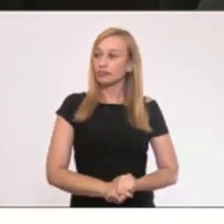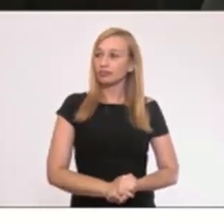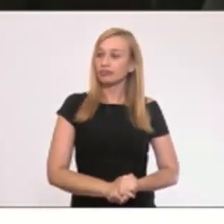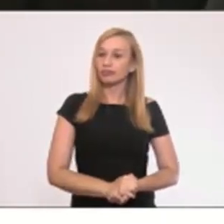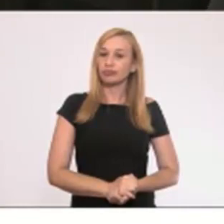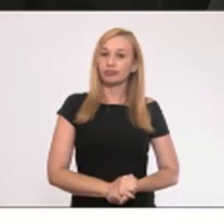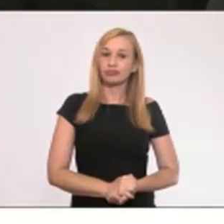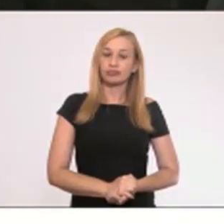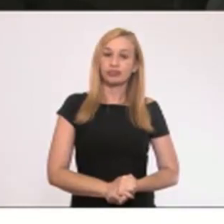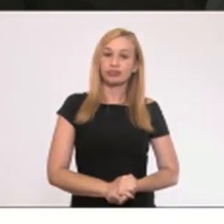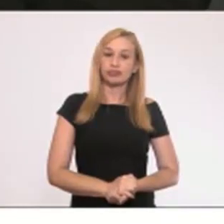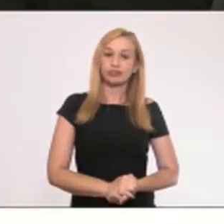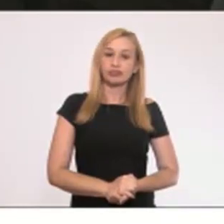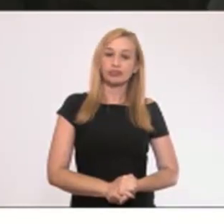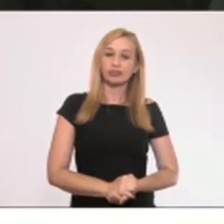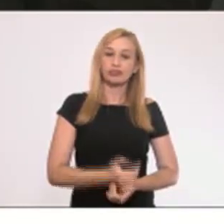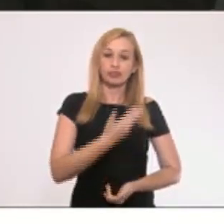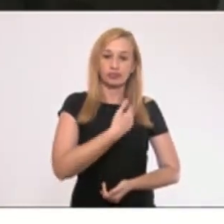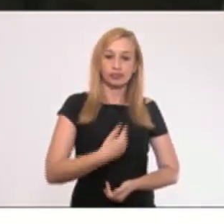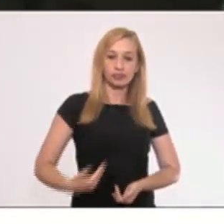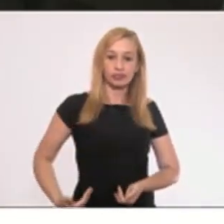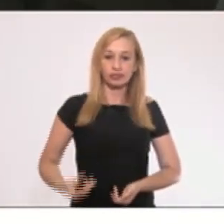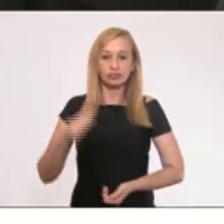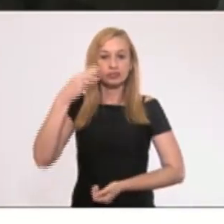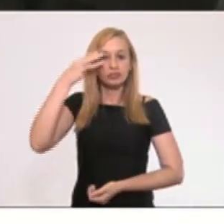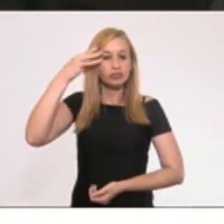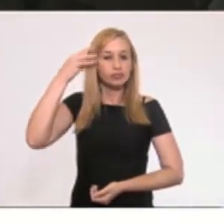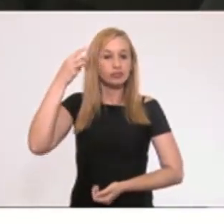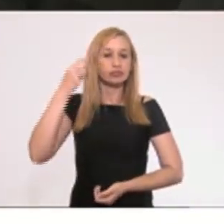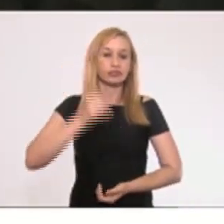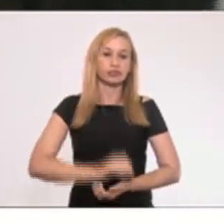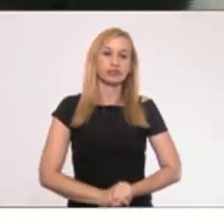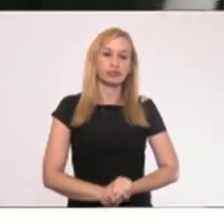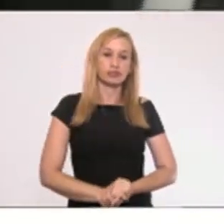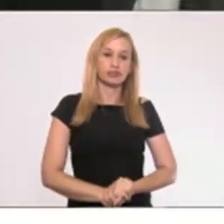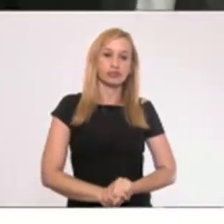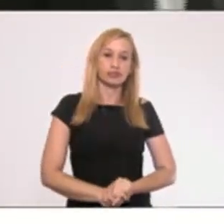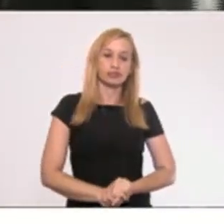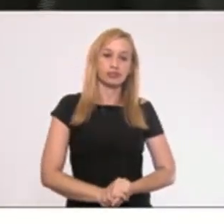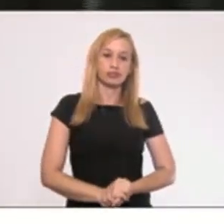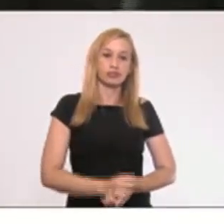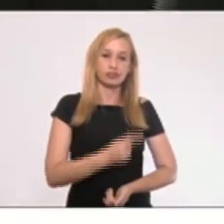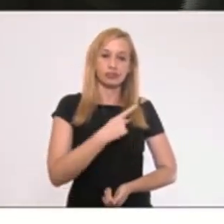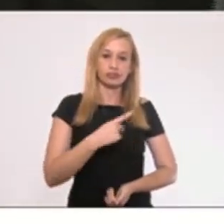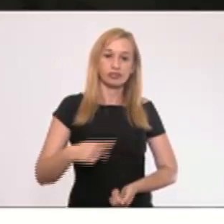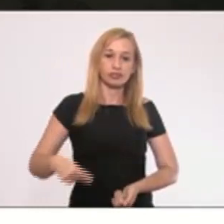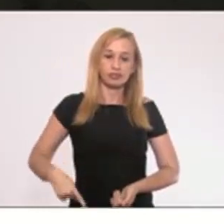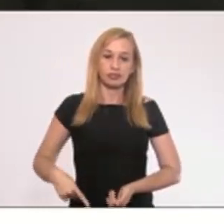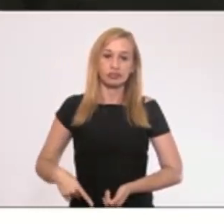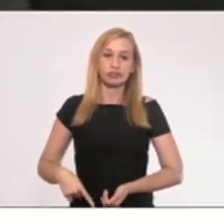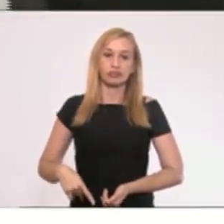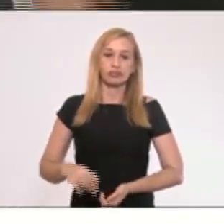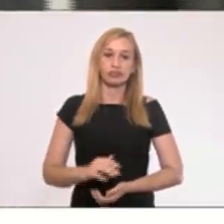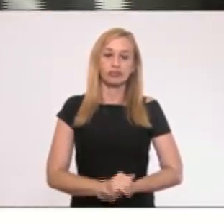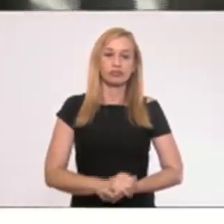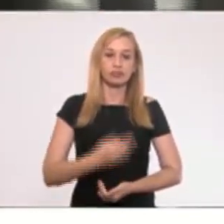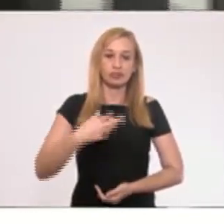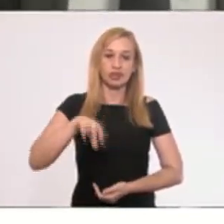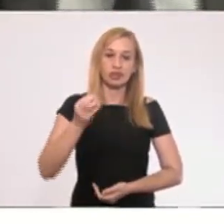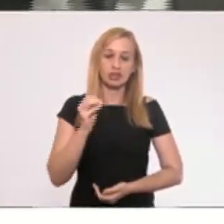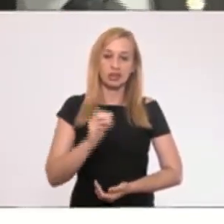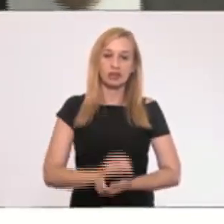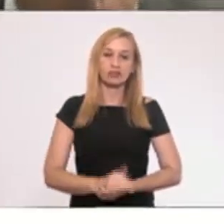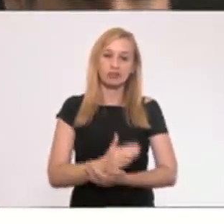o governador Wilson e o prefeito Marcelo, eles deram